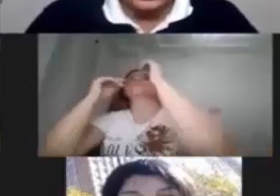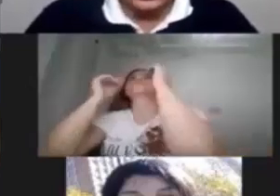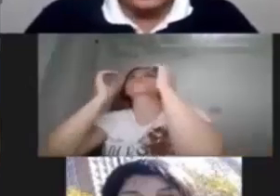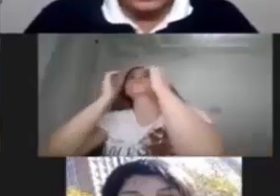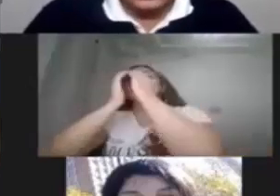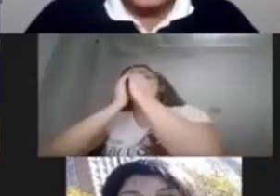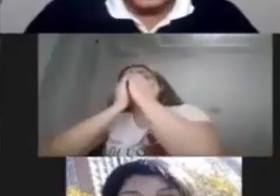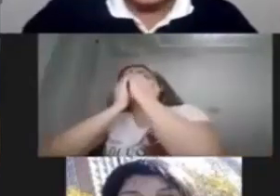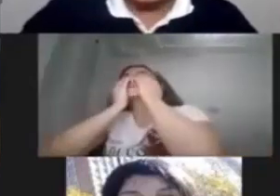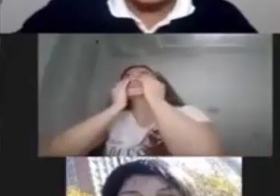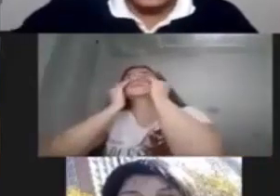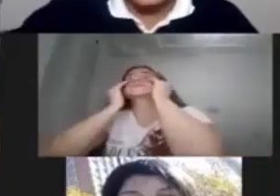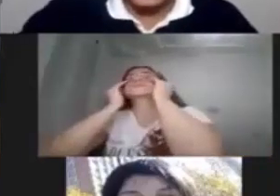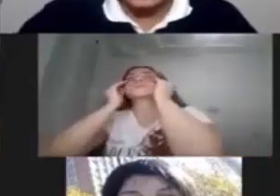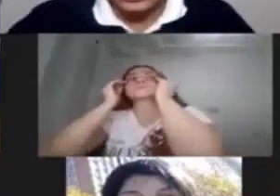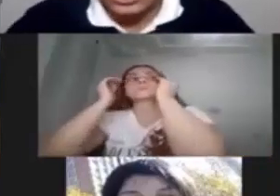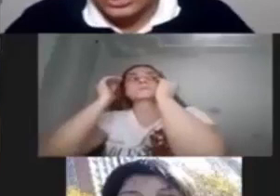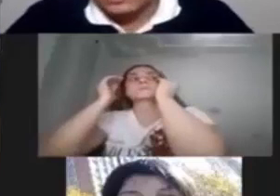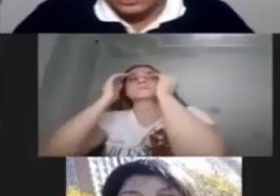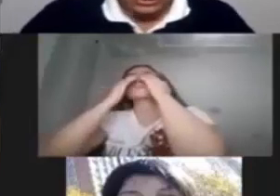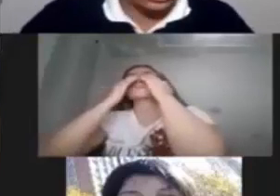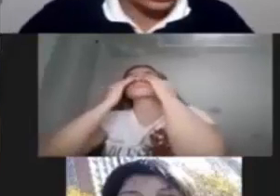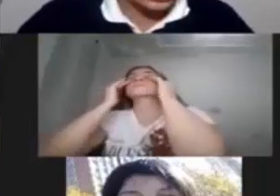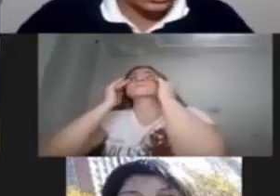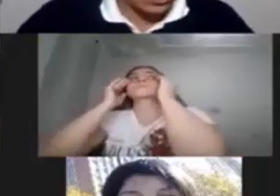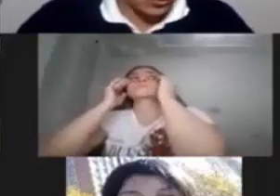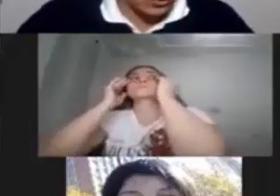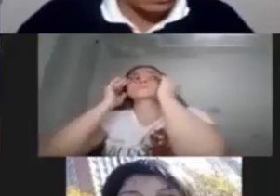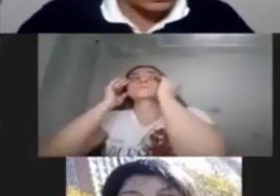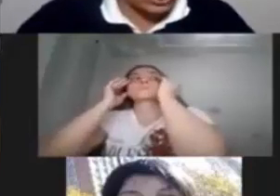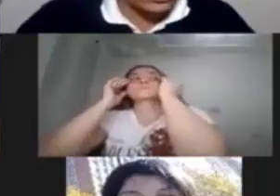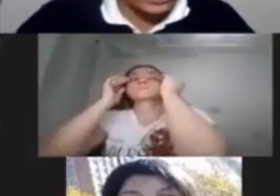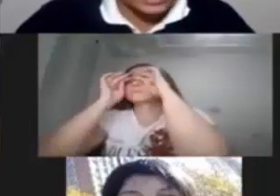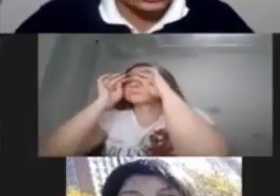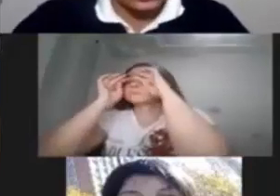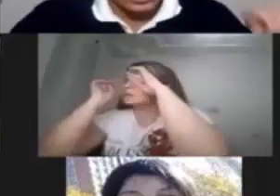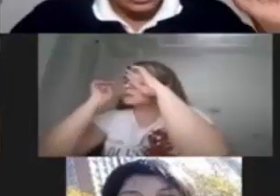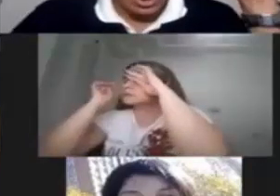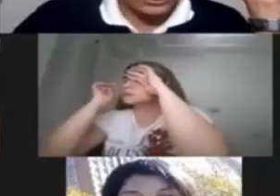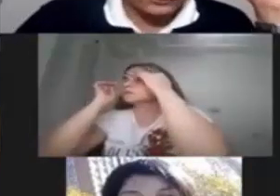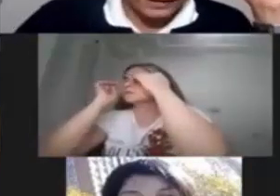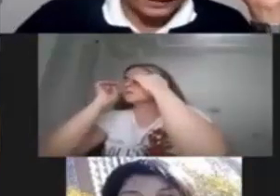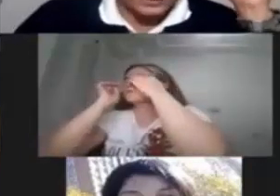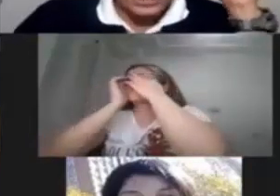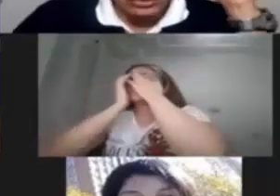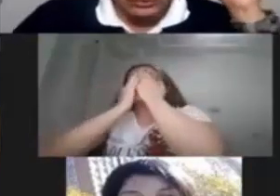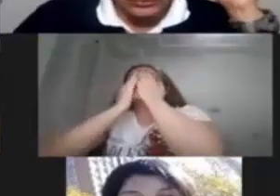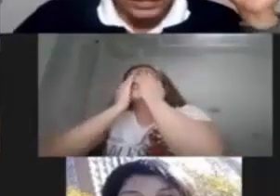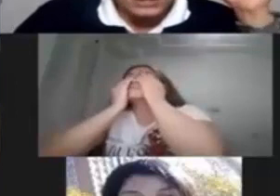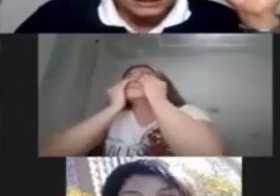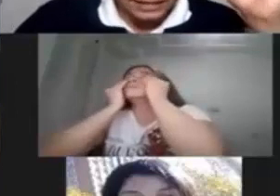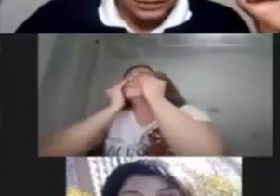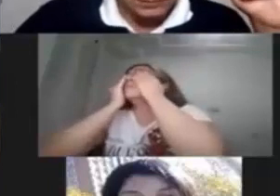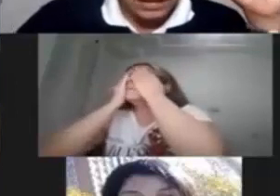três noites e aí ao terceiro dia Jesus ressuscita com o corpo glorificado olha o que fala aqui em João